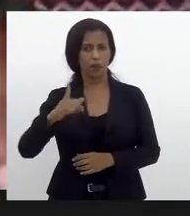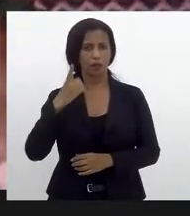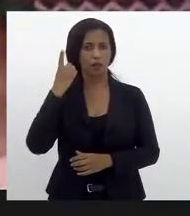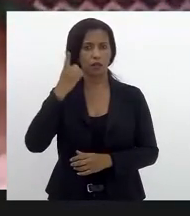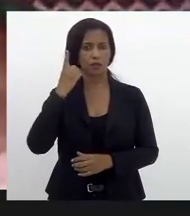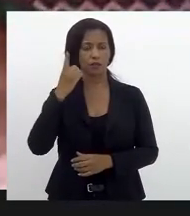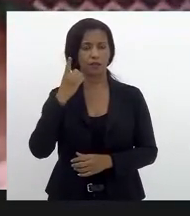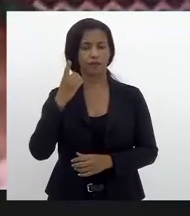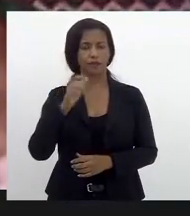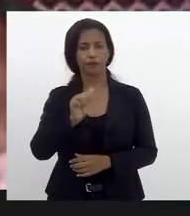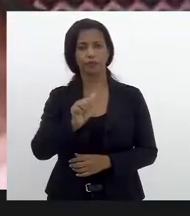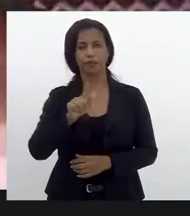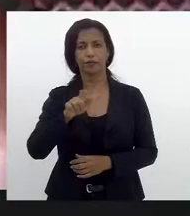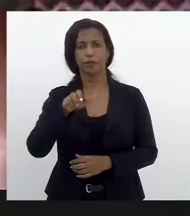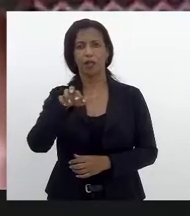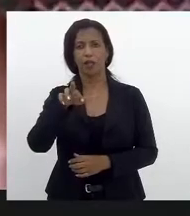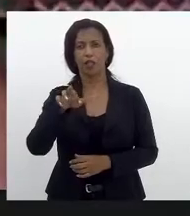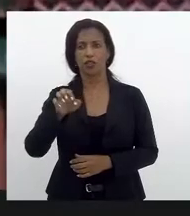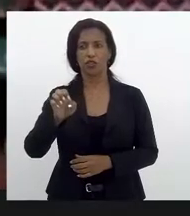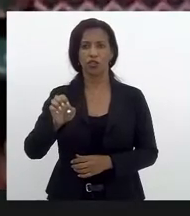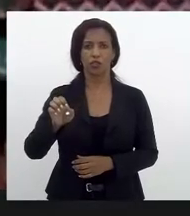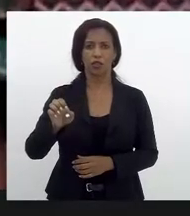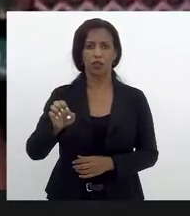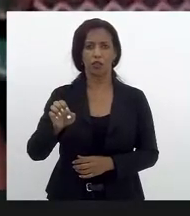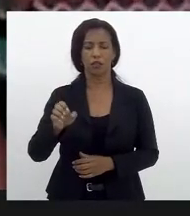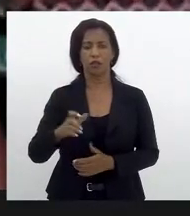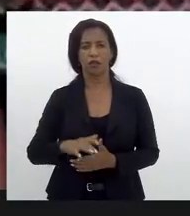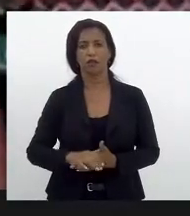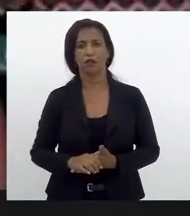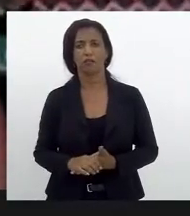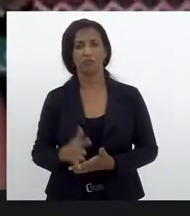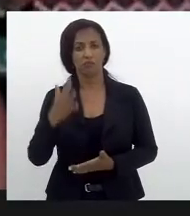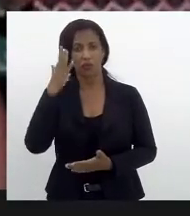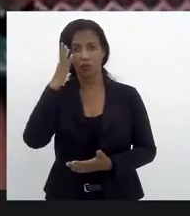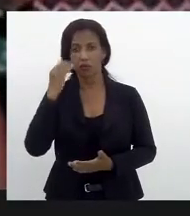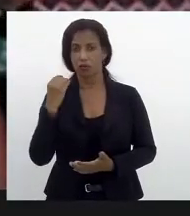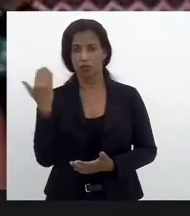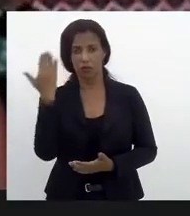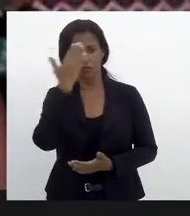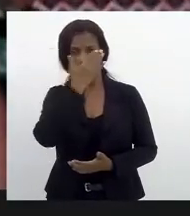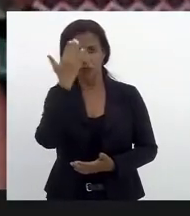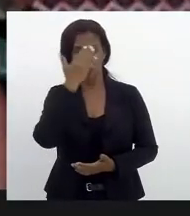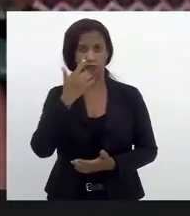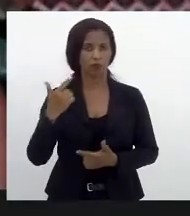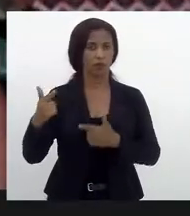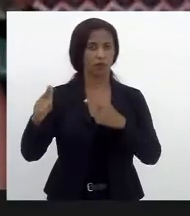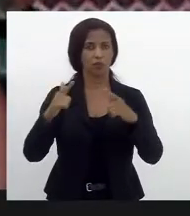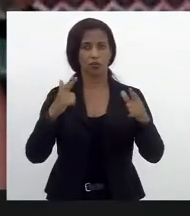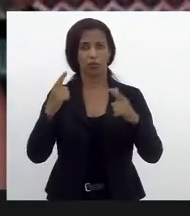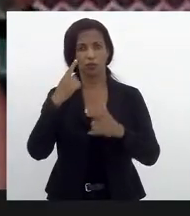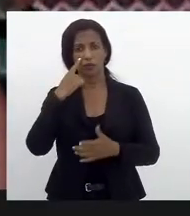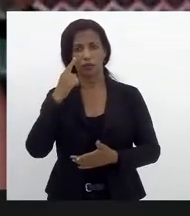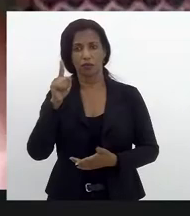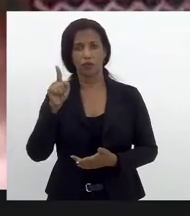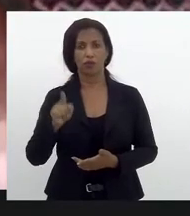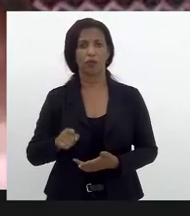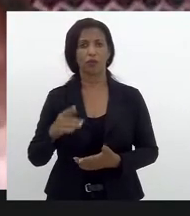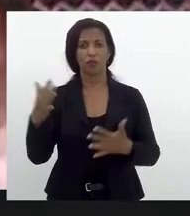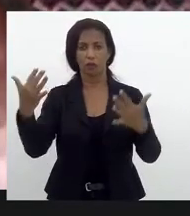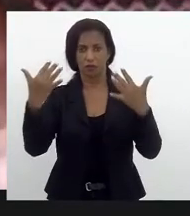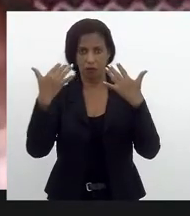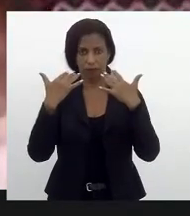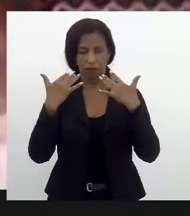deputado Alexandre Freitas. Não sei se ele está. Eu não vi as outras, vou tomar conhecimento aqui. Só para